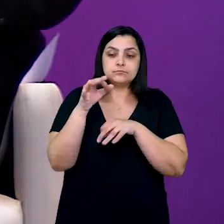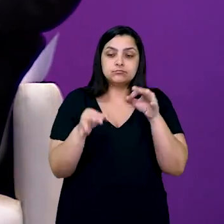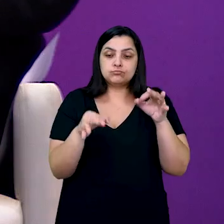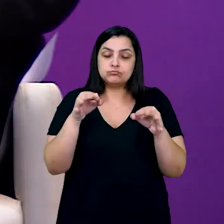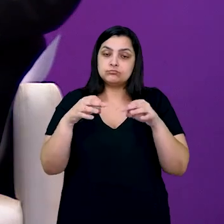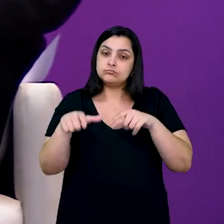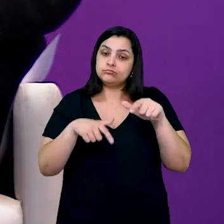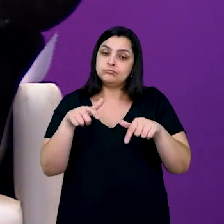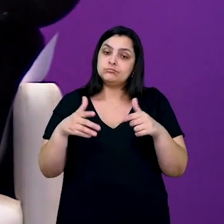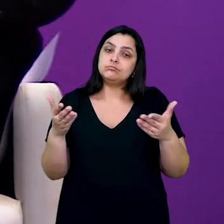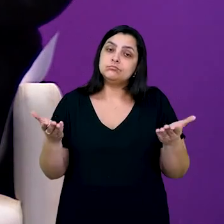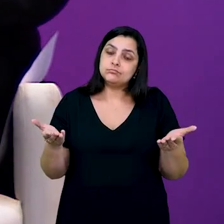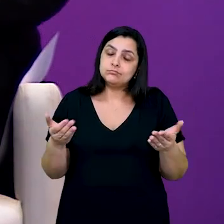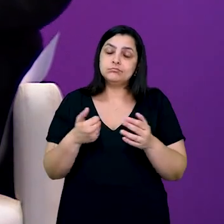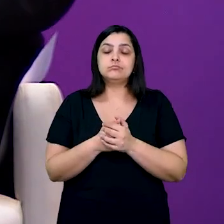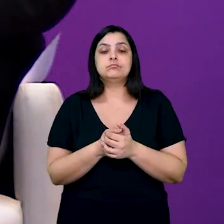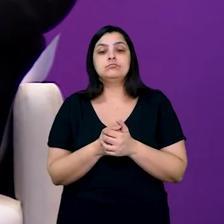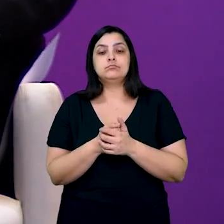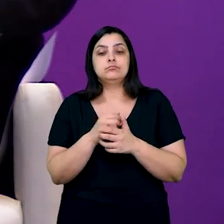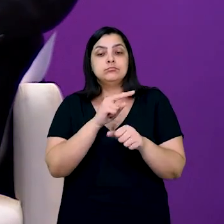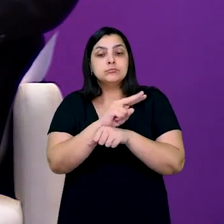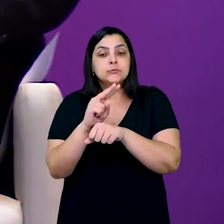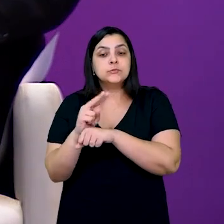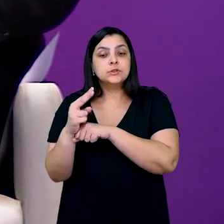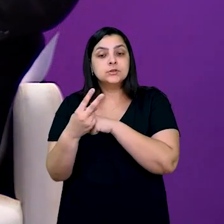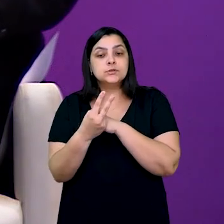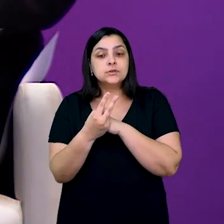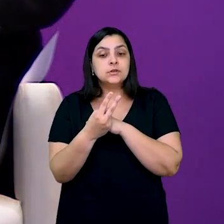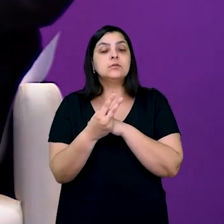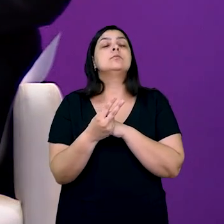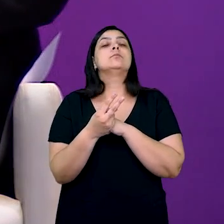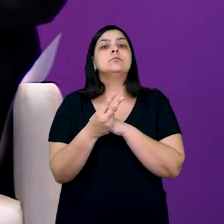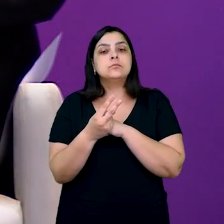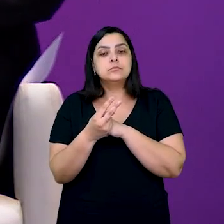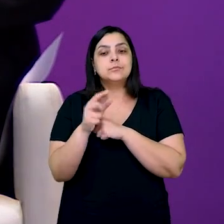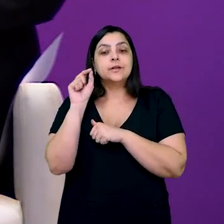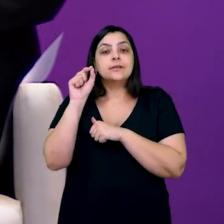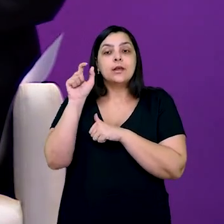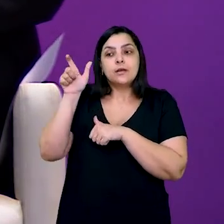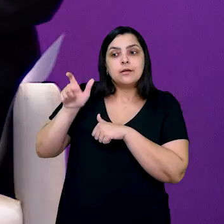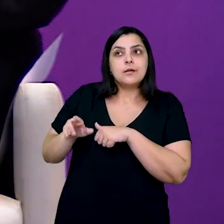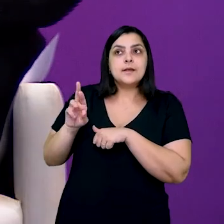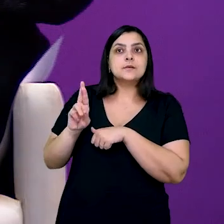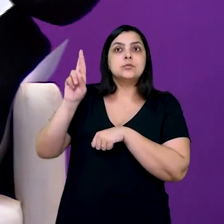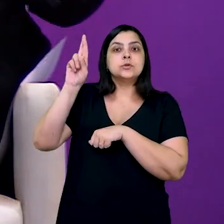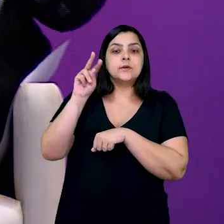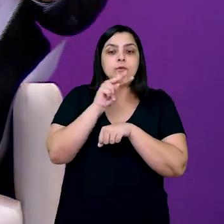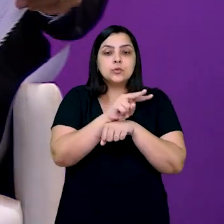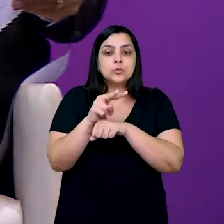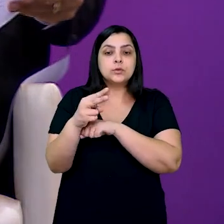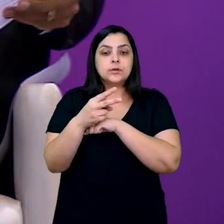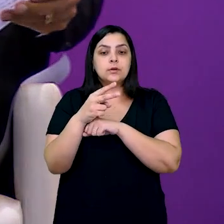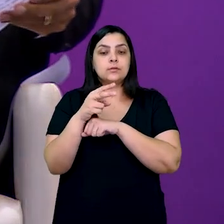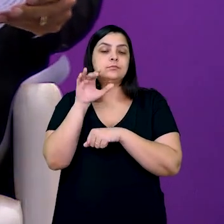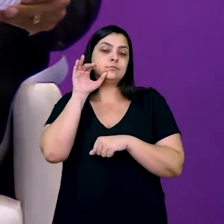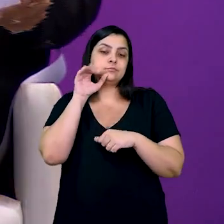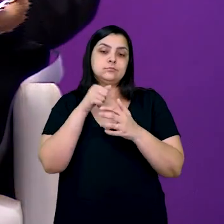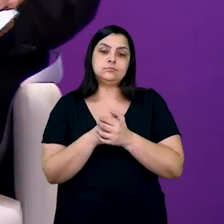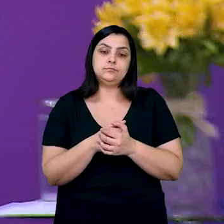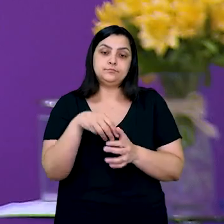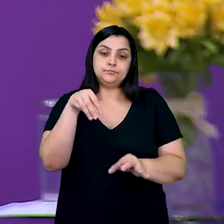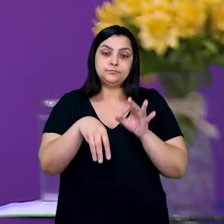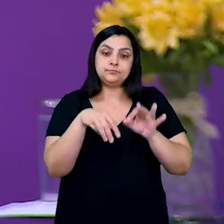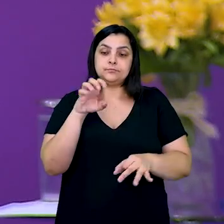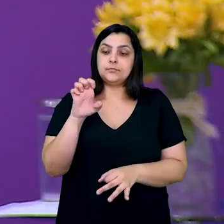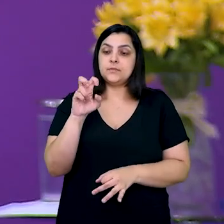prioritária no âmbito da Justiça do Trabalho, que é exatamente a proteção às cuidadoras